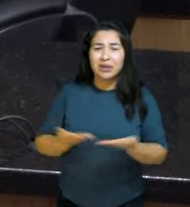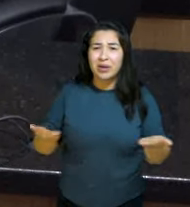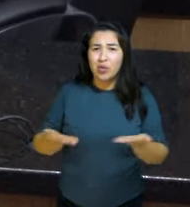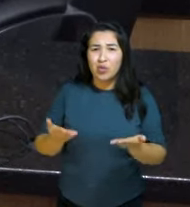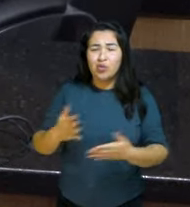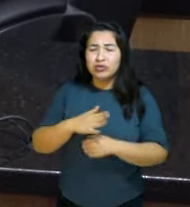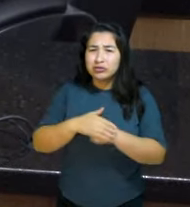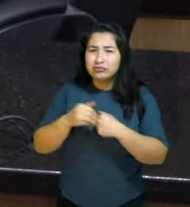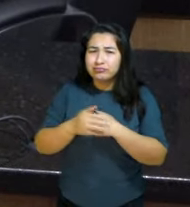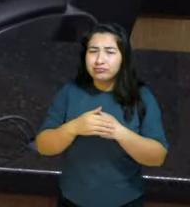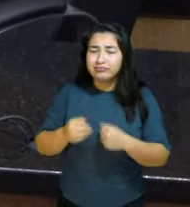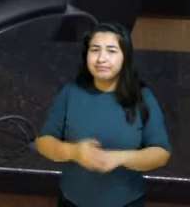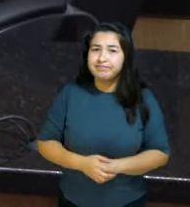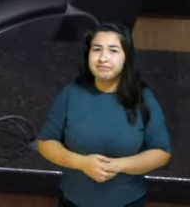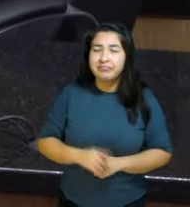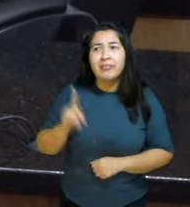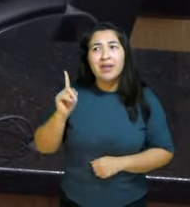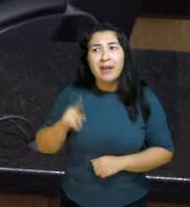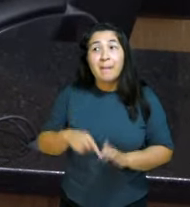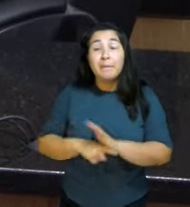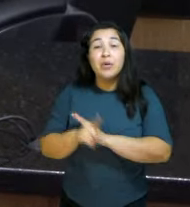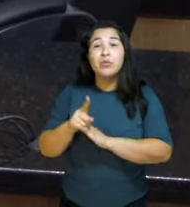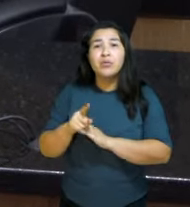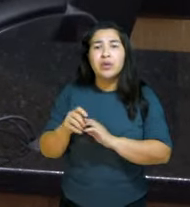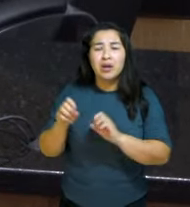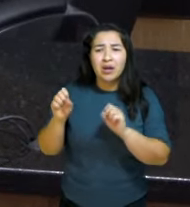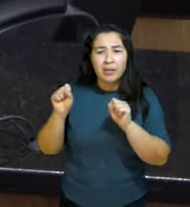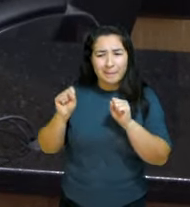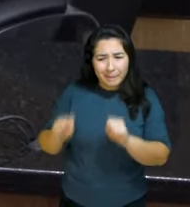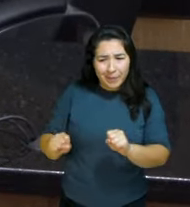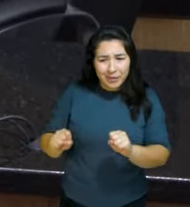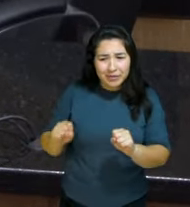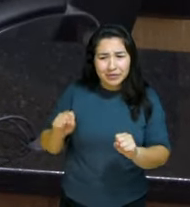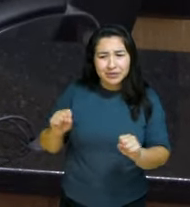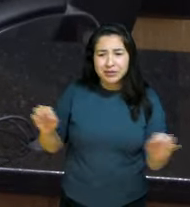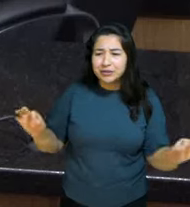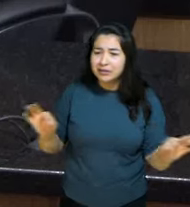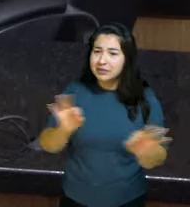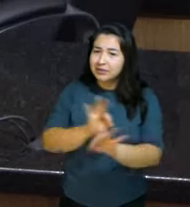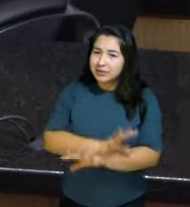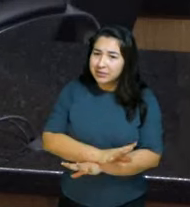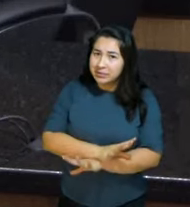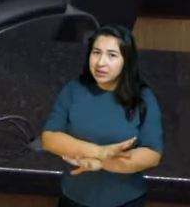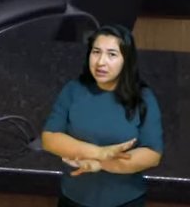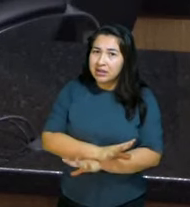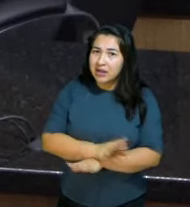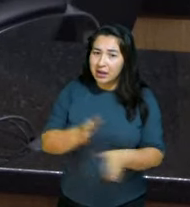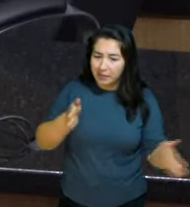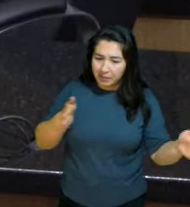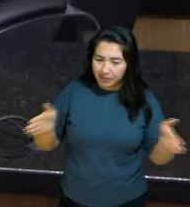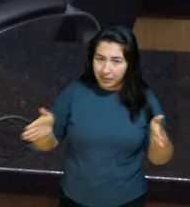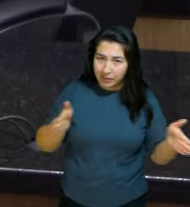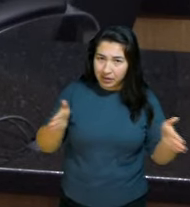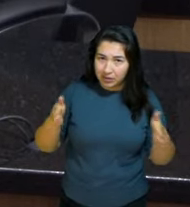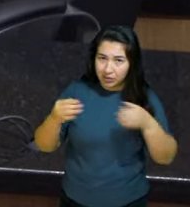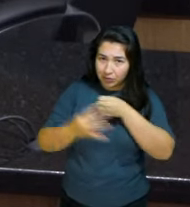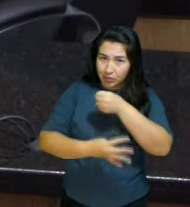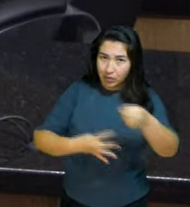será que vamos conseguir concluir o seu mandato nos primeiros 4 anos